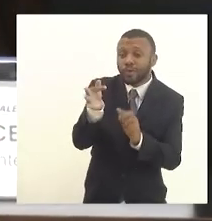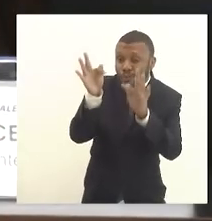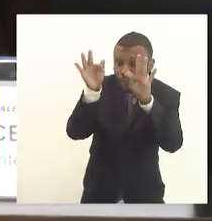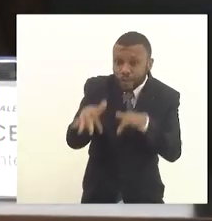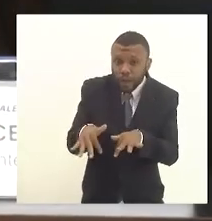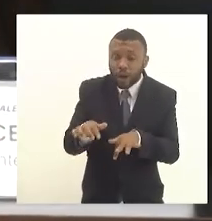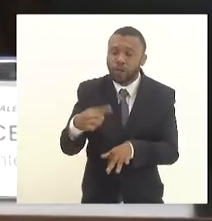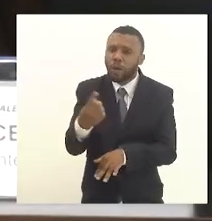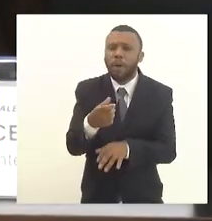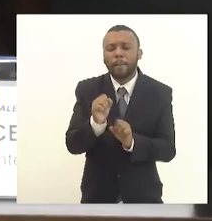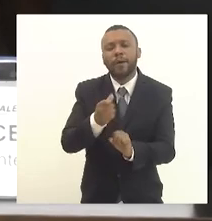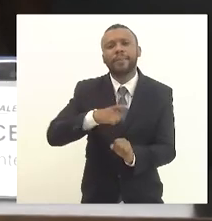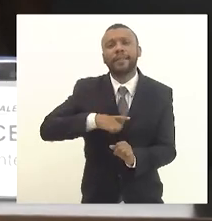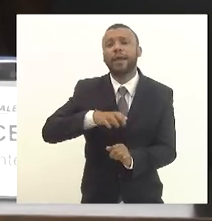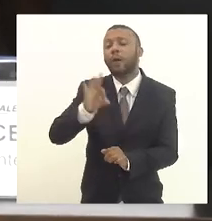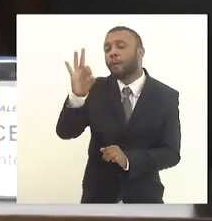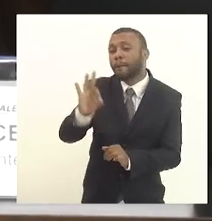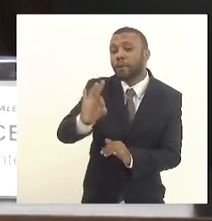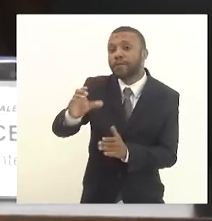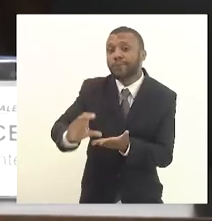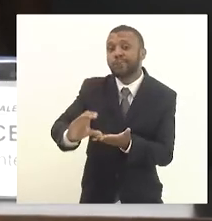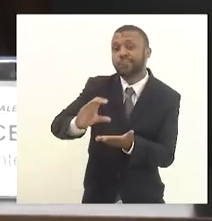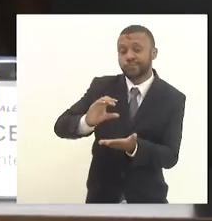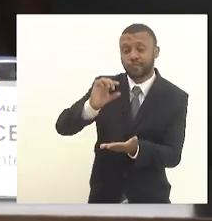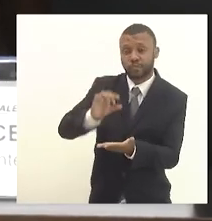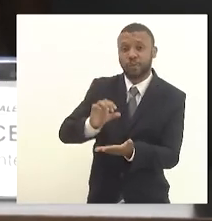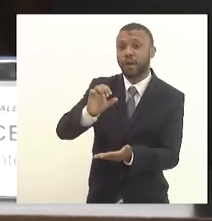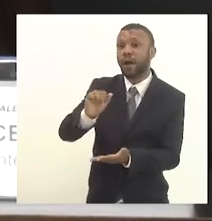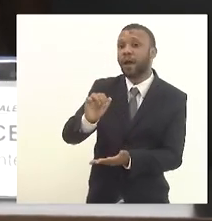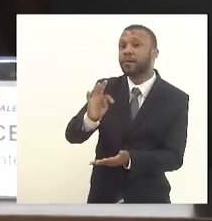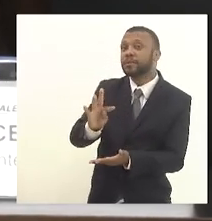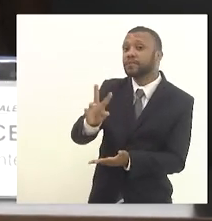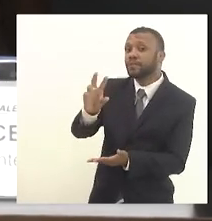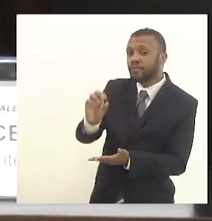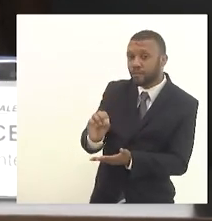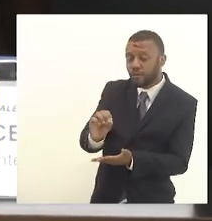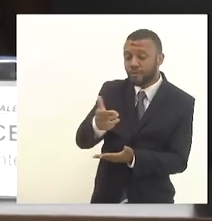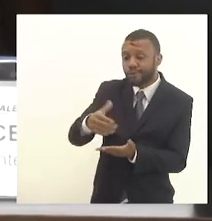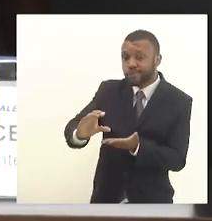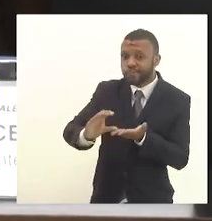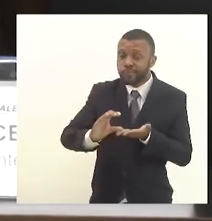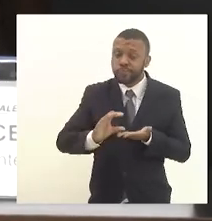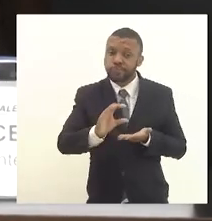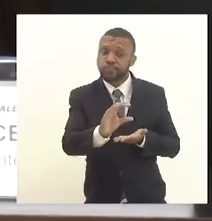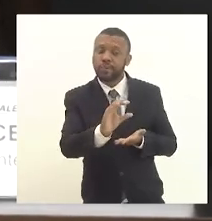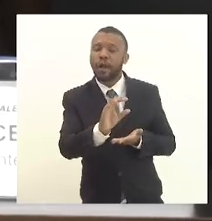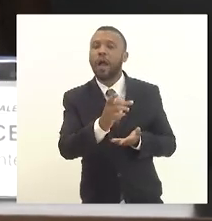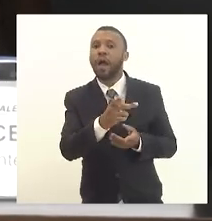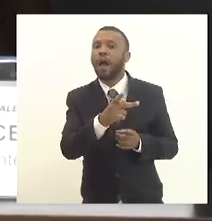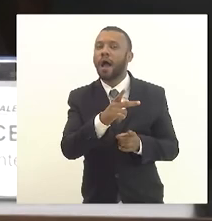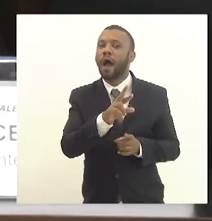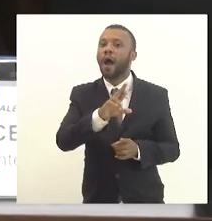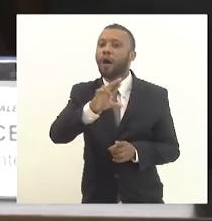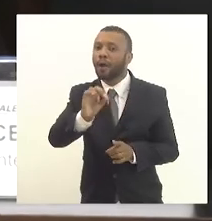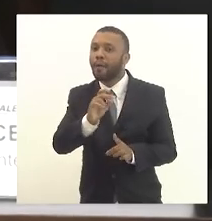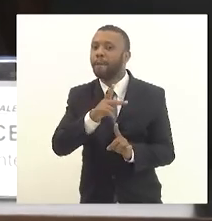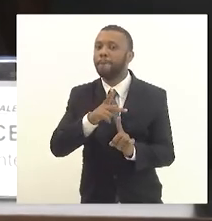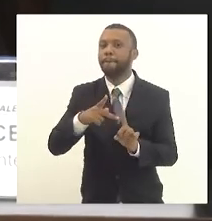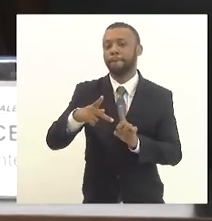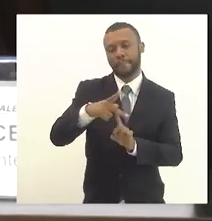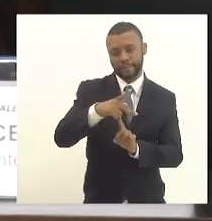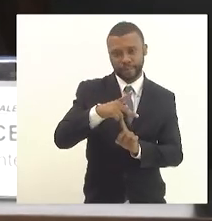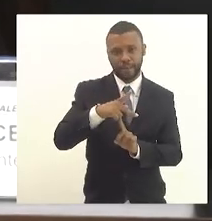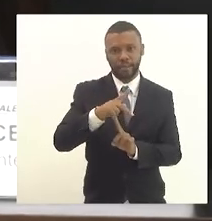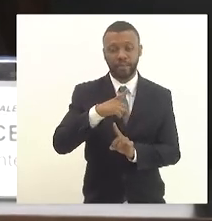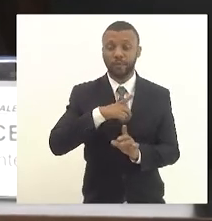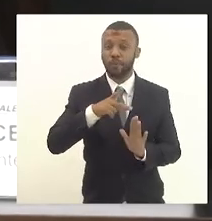um ativo, e a ideia é que esse ativo possa ser destinado ao Rio Previdência. Temos um projeto de lei